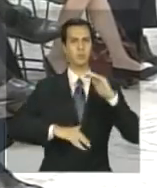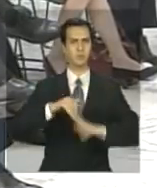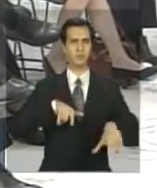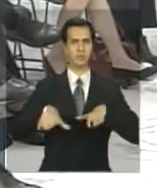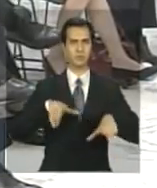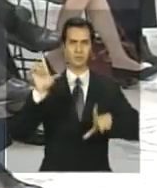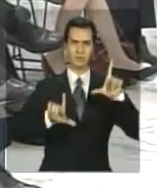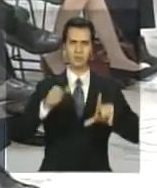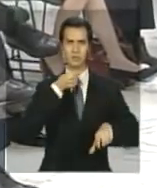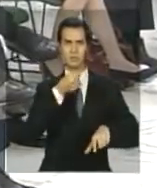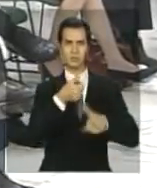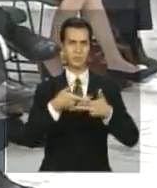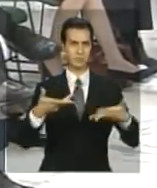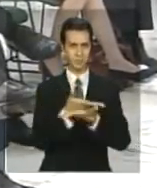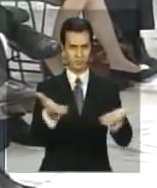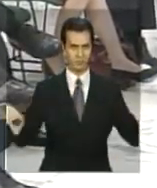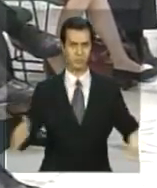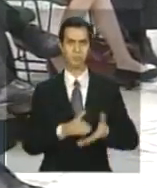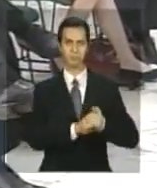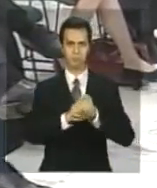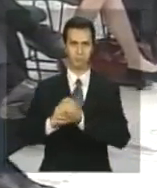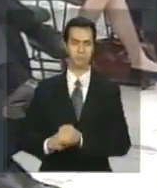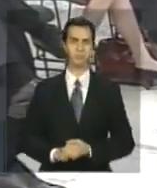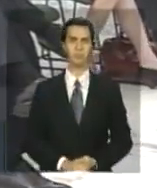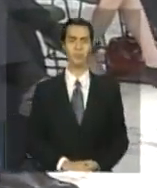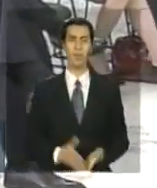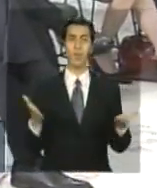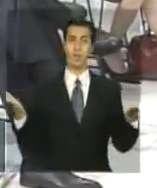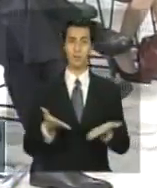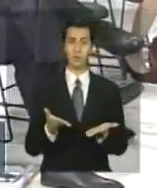cinegrafistas. A visita do primeiro-ministro